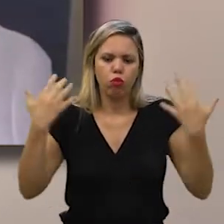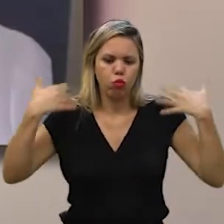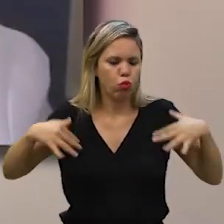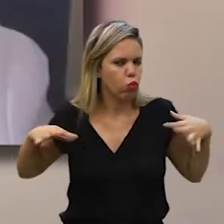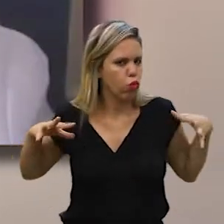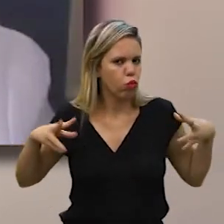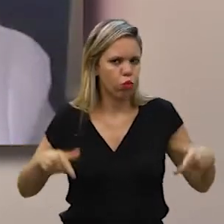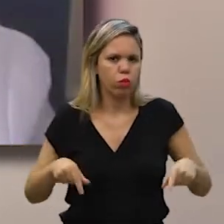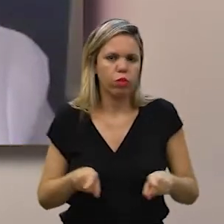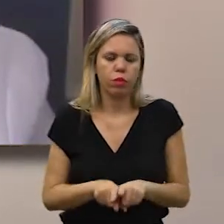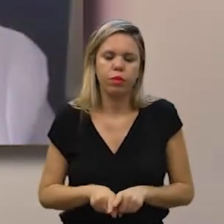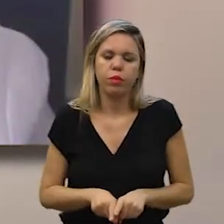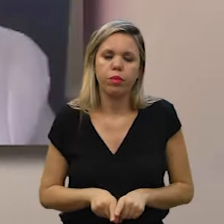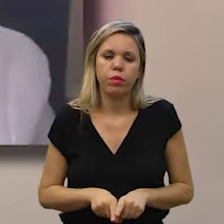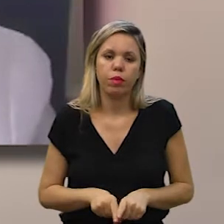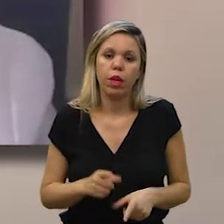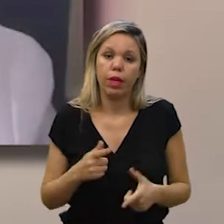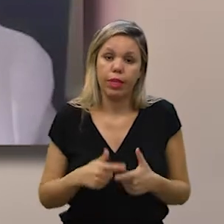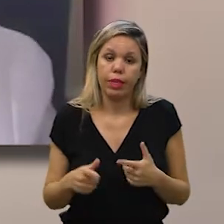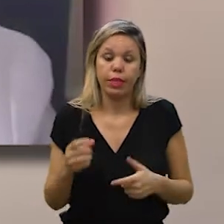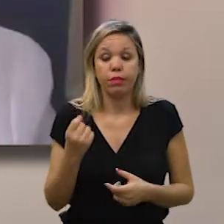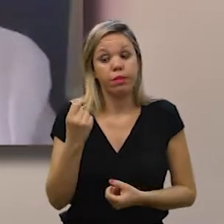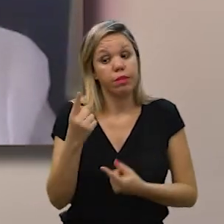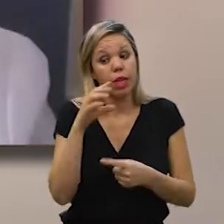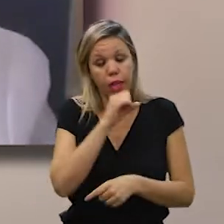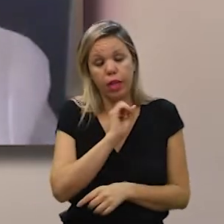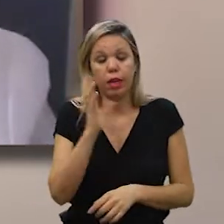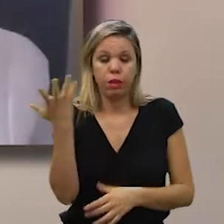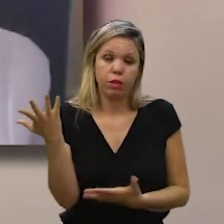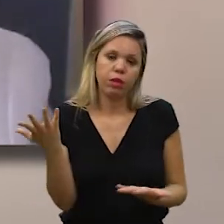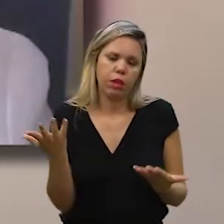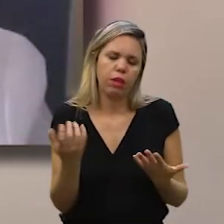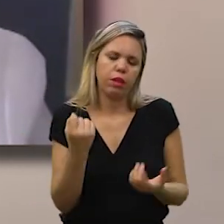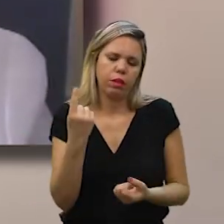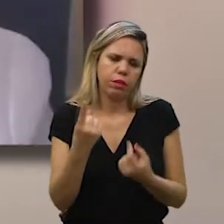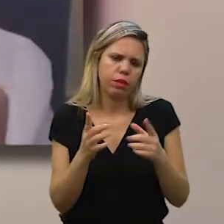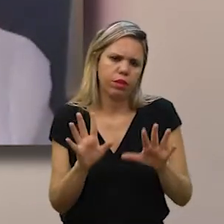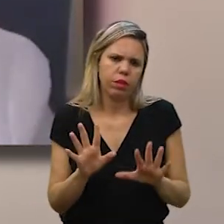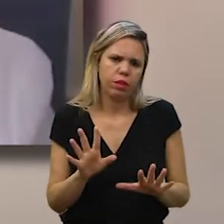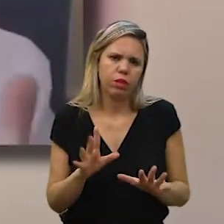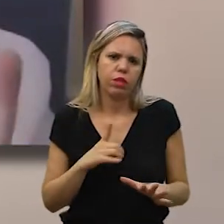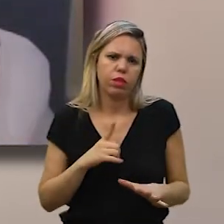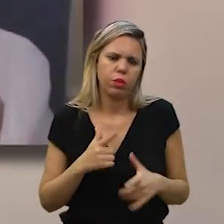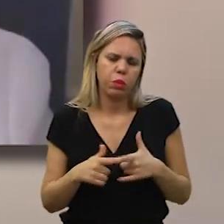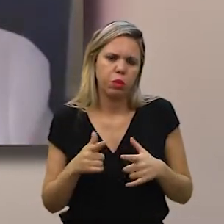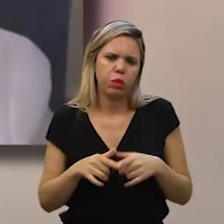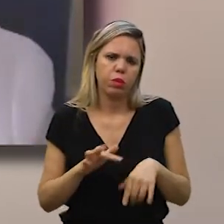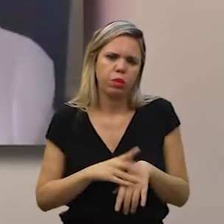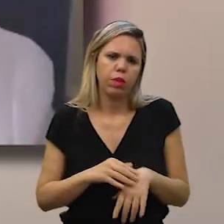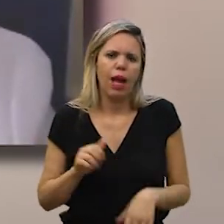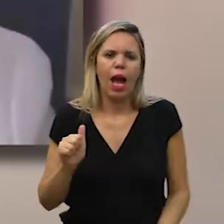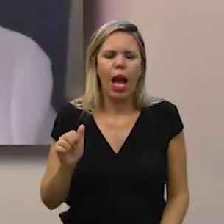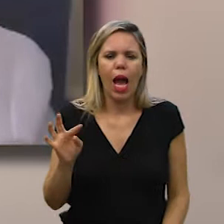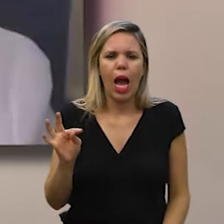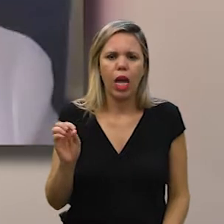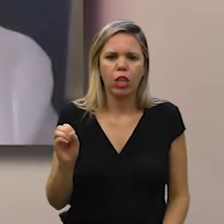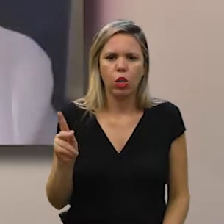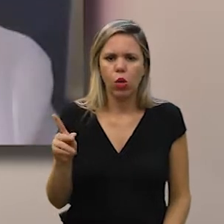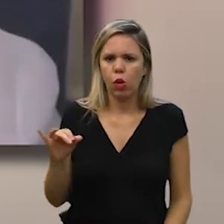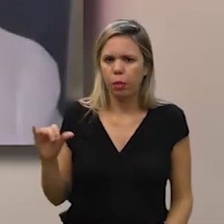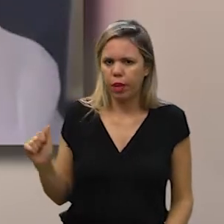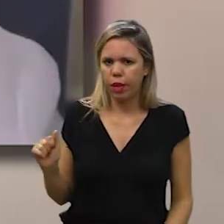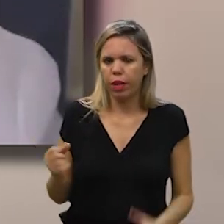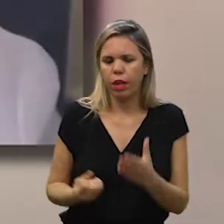corpinho todo da criança. Esses são casos muito raros, mas pode acontecer. Esse é da dermatite atópica, aquela